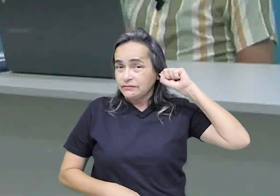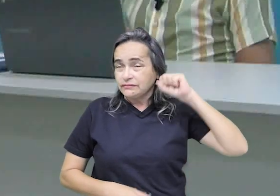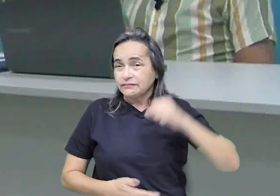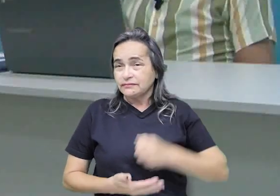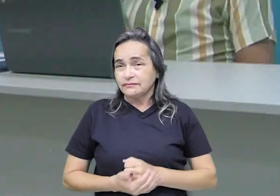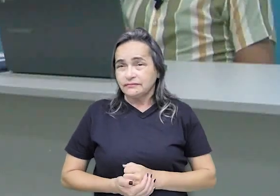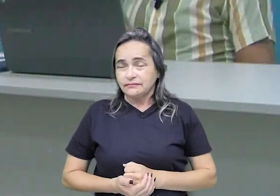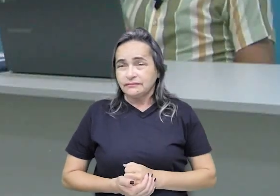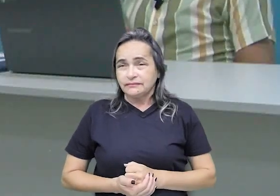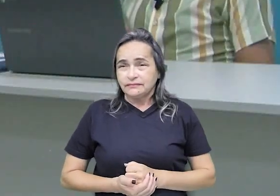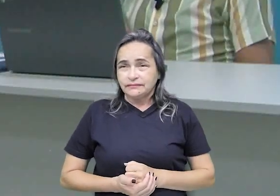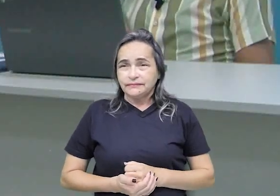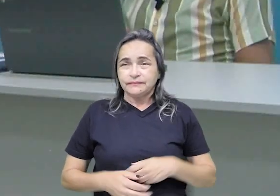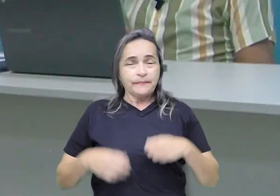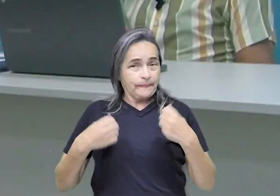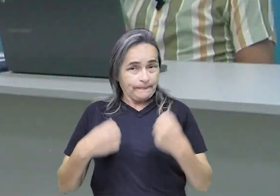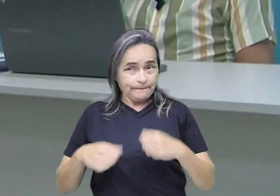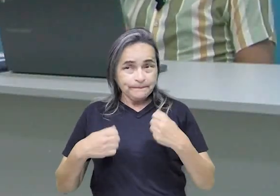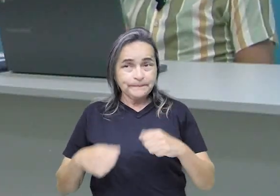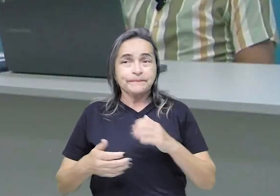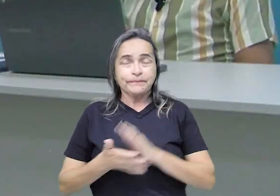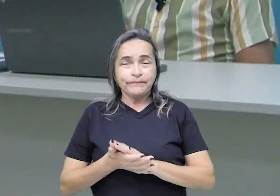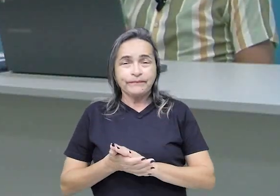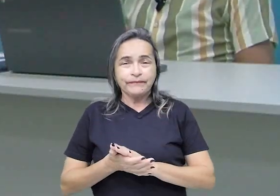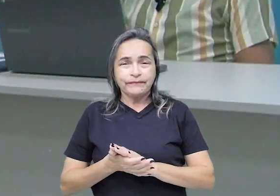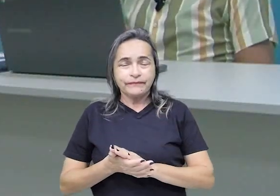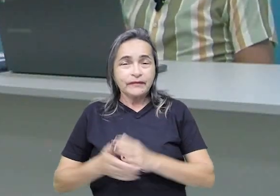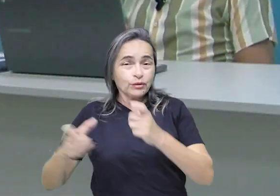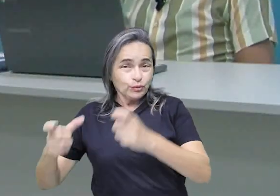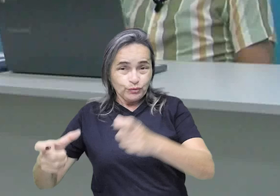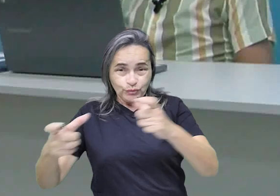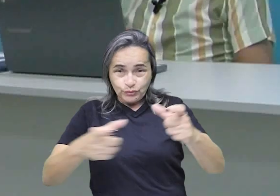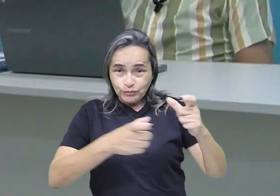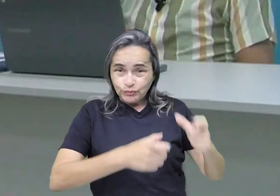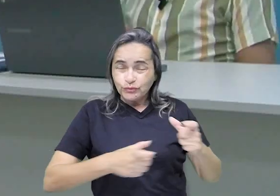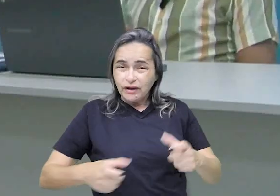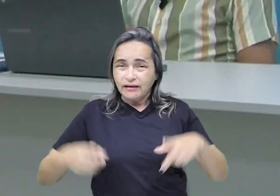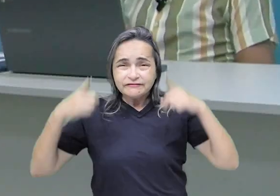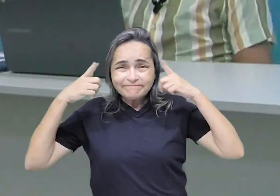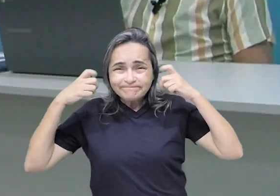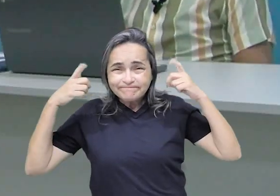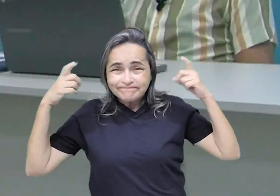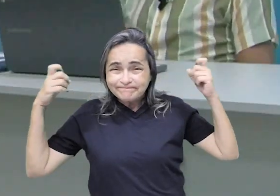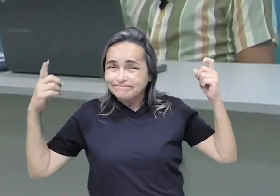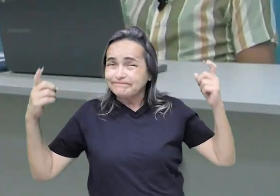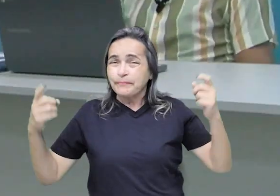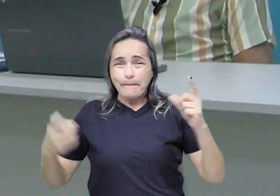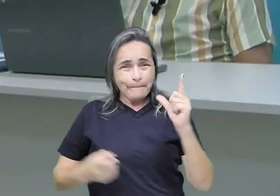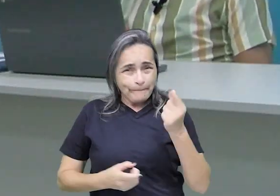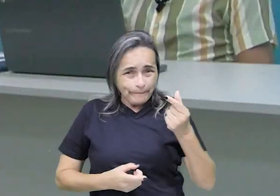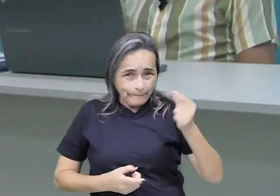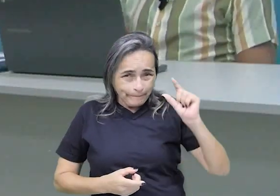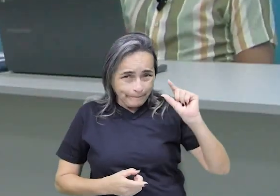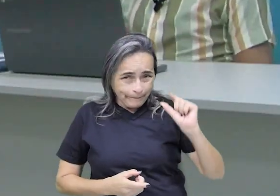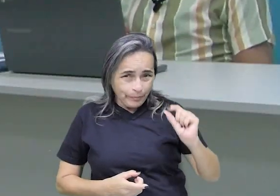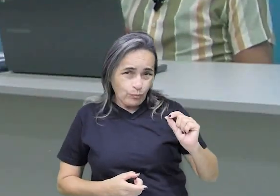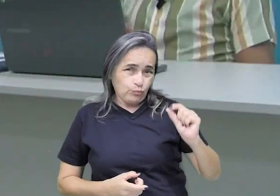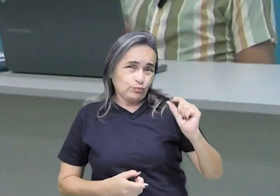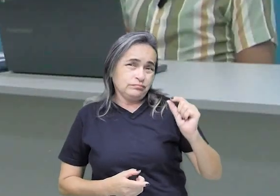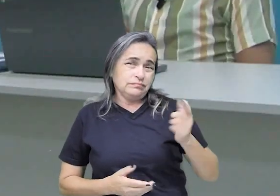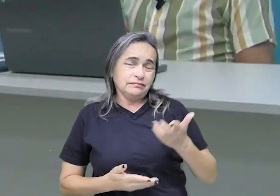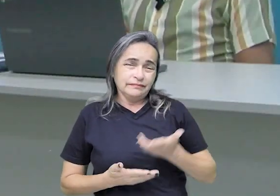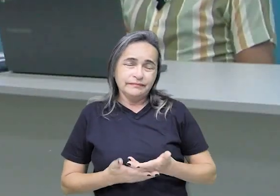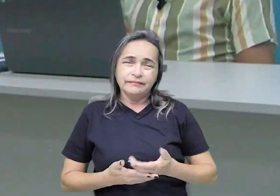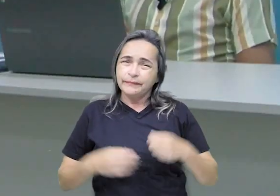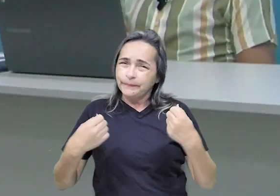A gente precisa se manter em ambientes que não sejam tão ruidosos. A gente precisa realmente ter o